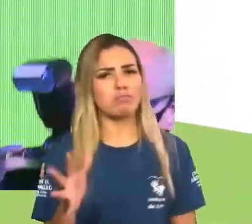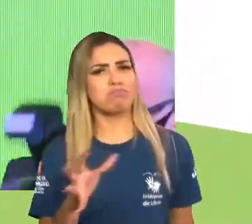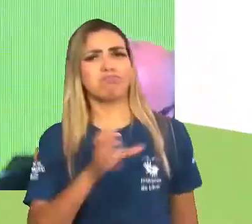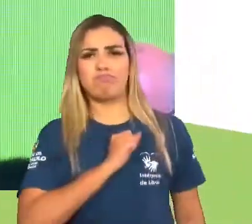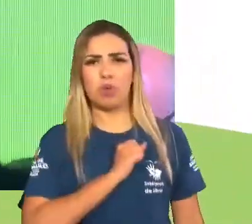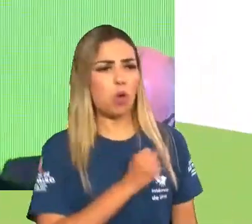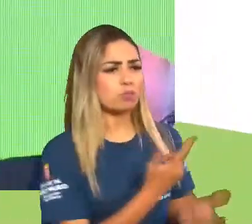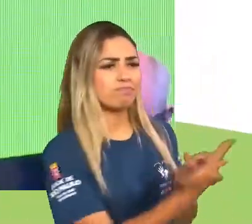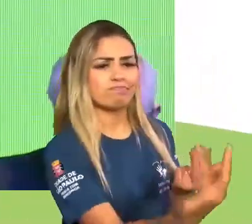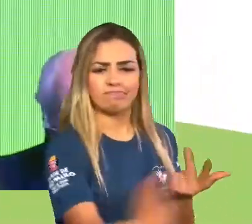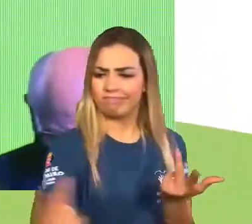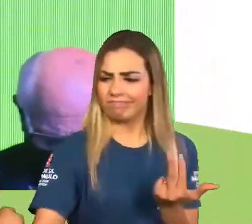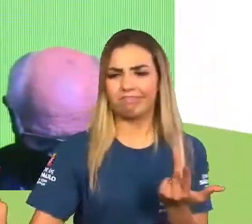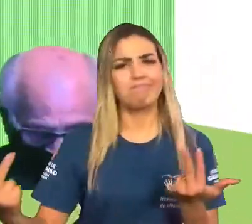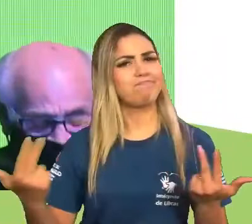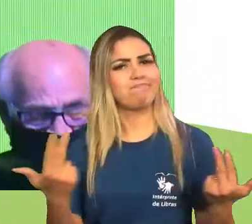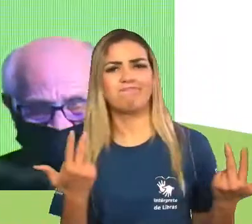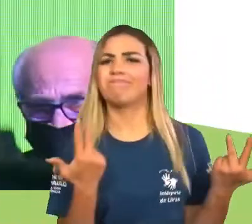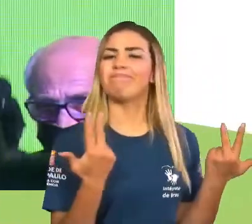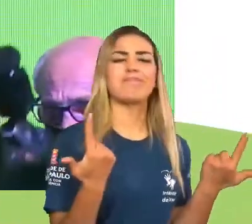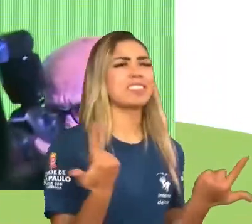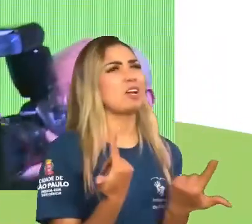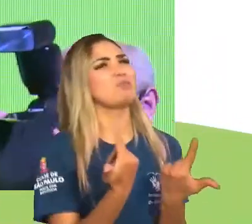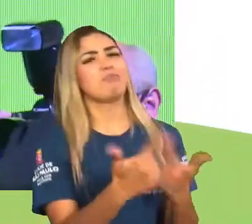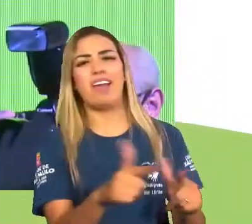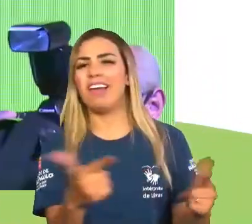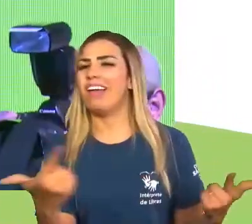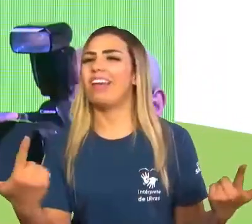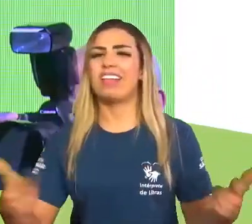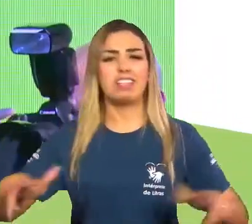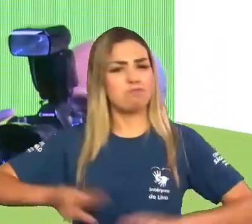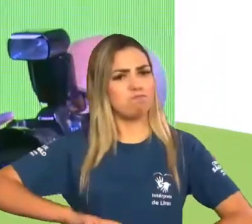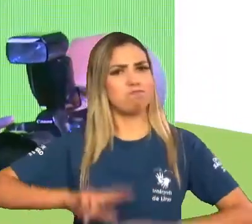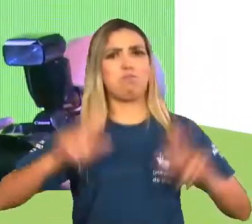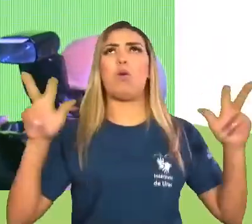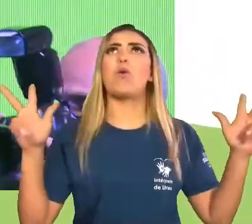Raro. Amor raro.